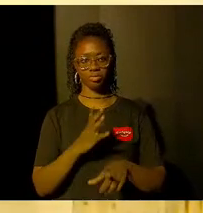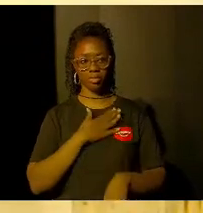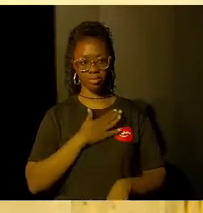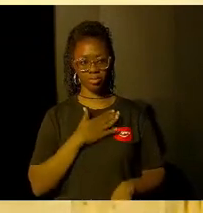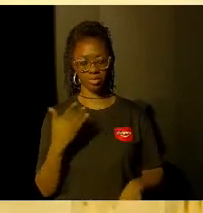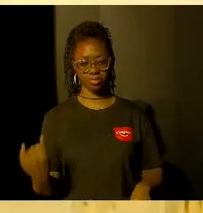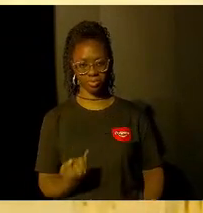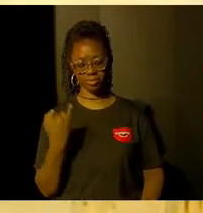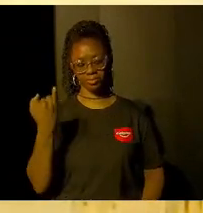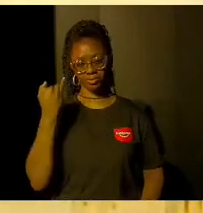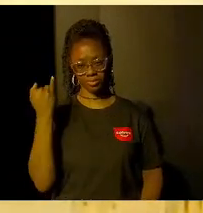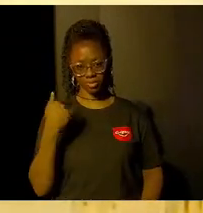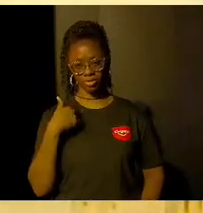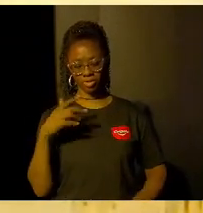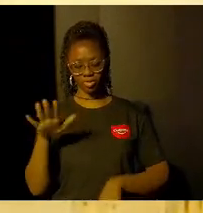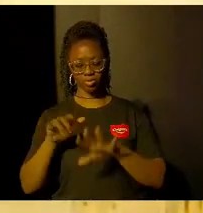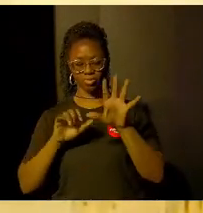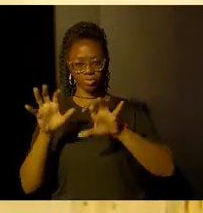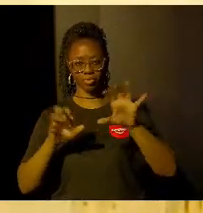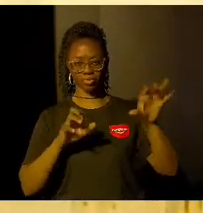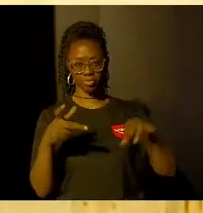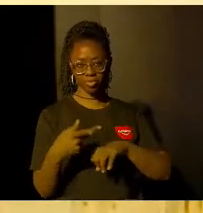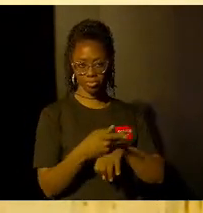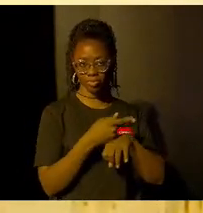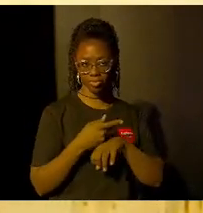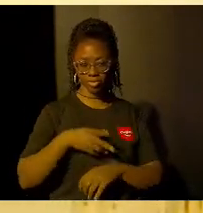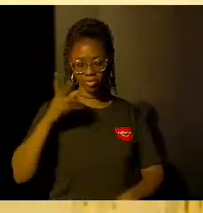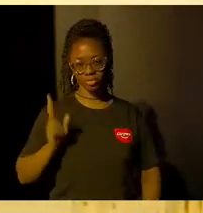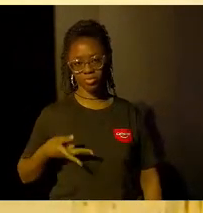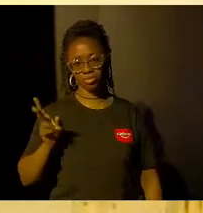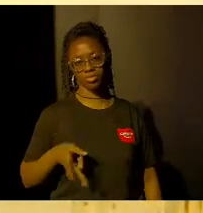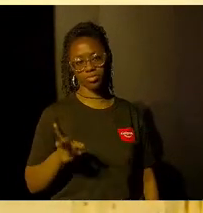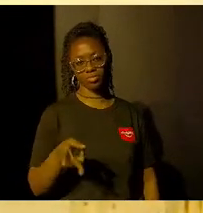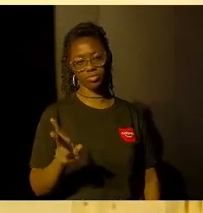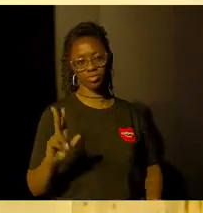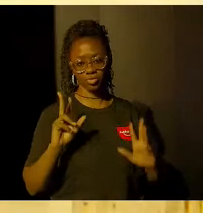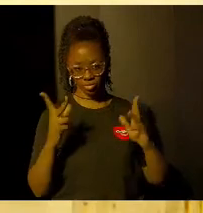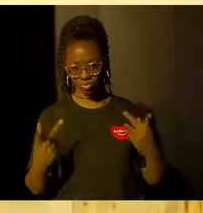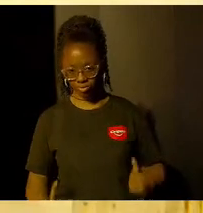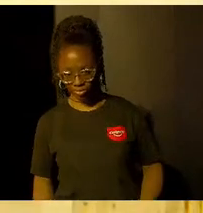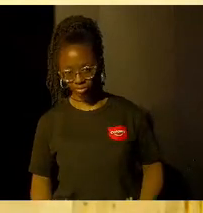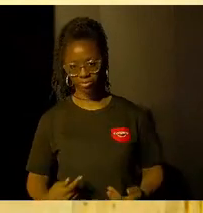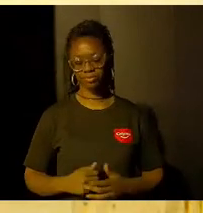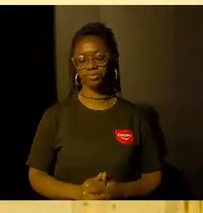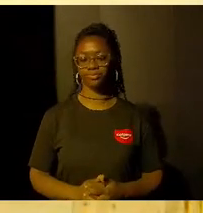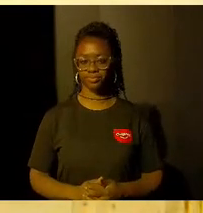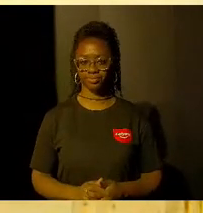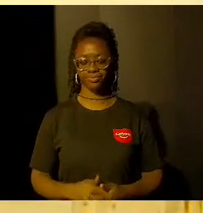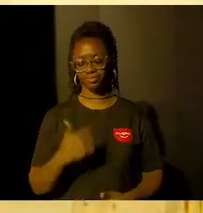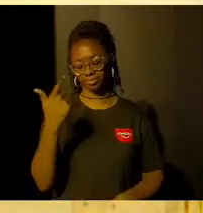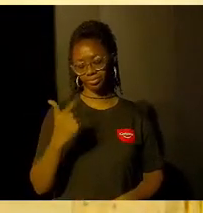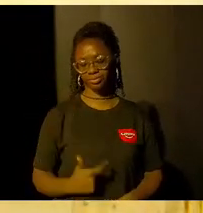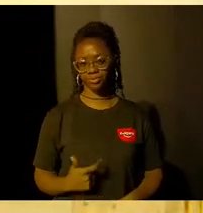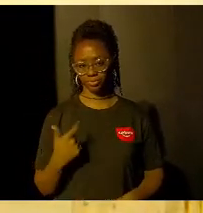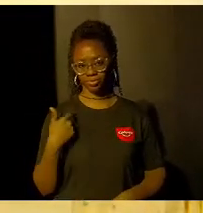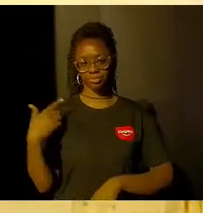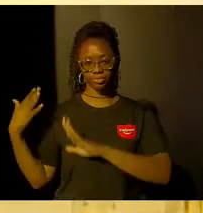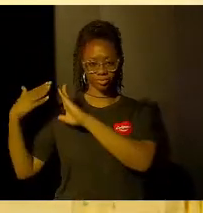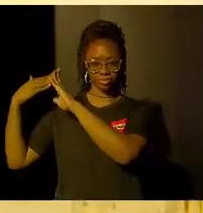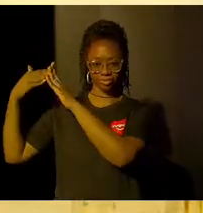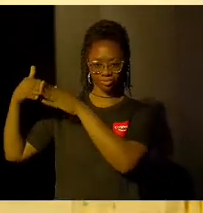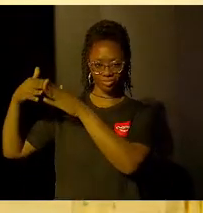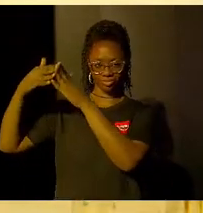a busca eu acho que ela quer sempre constante no ser humano eu cresci na diáspora